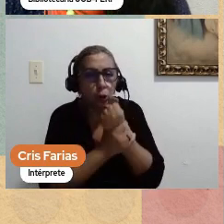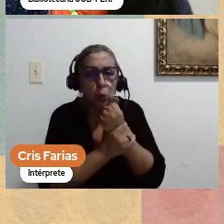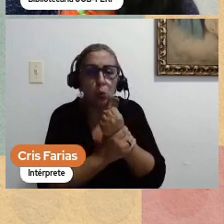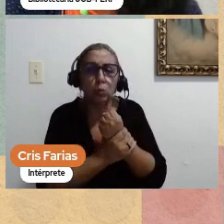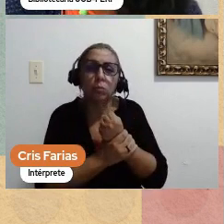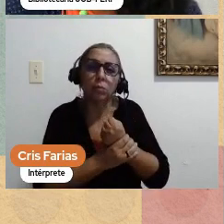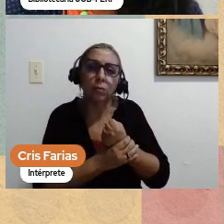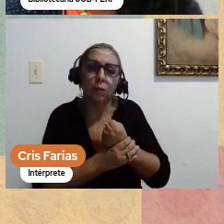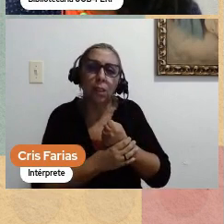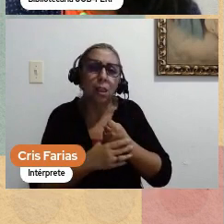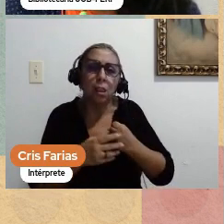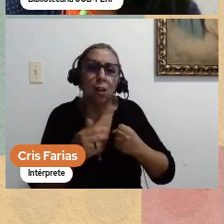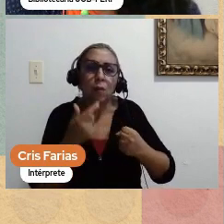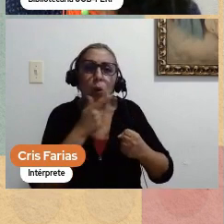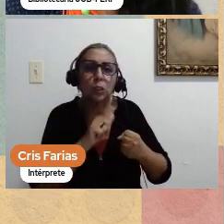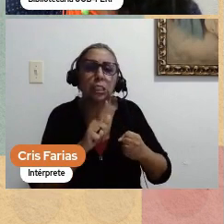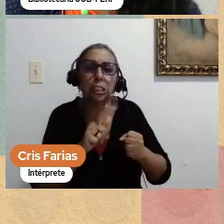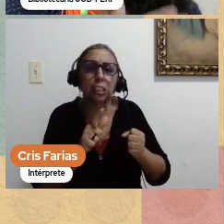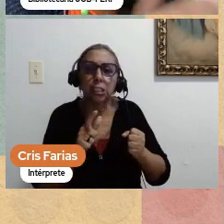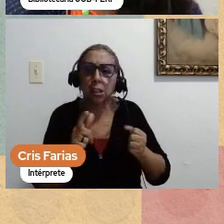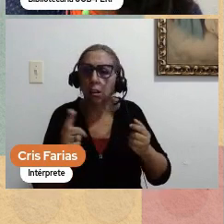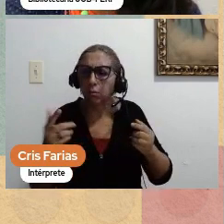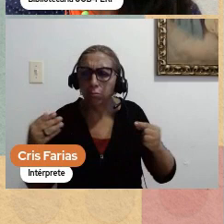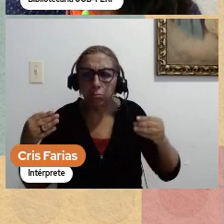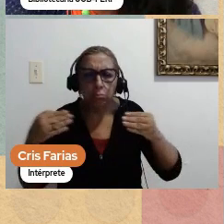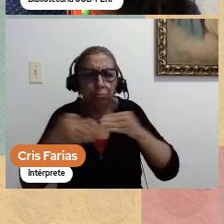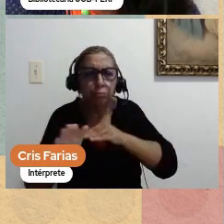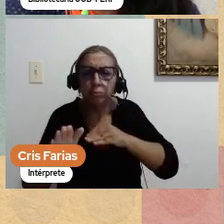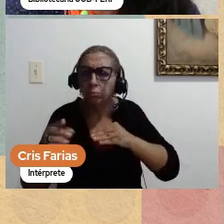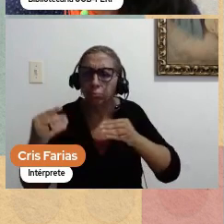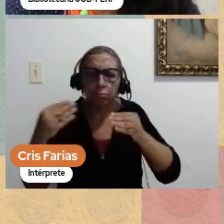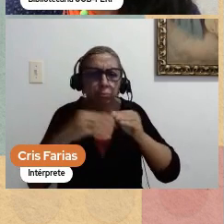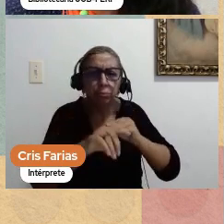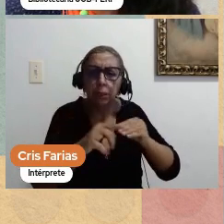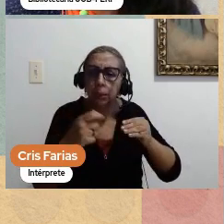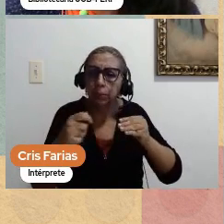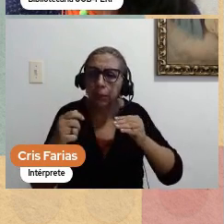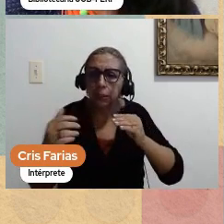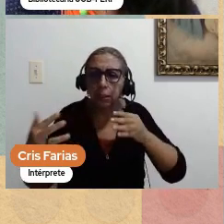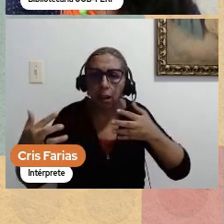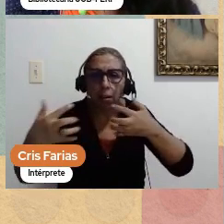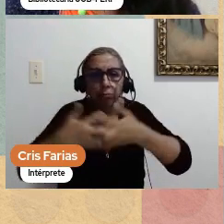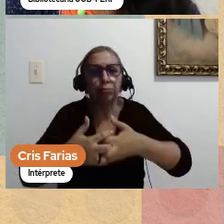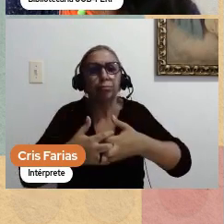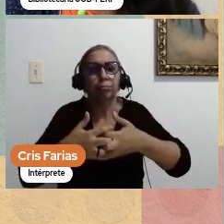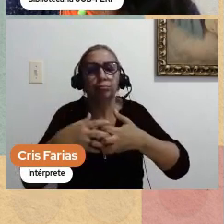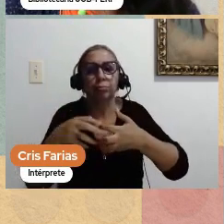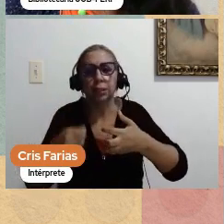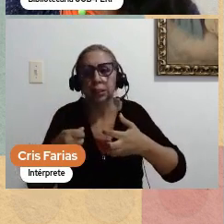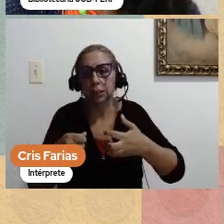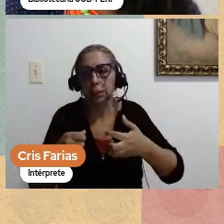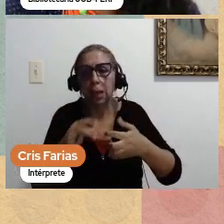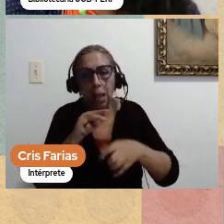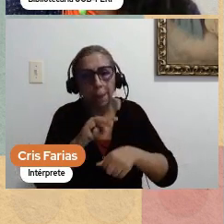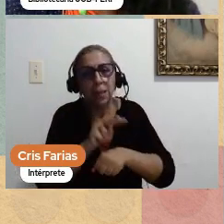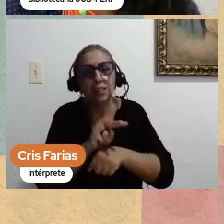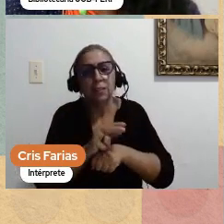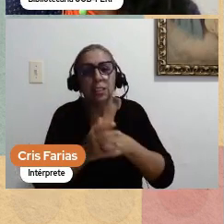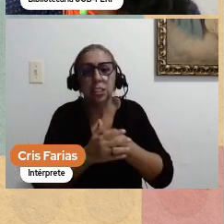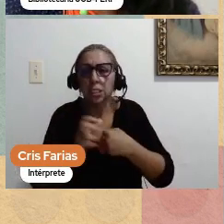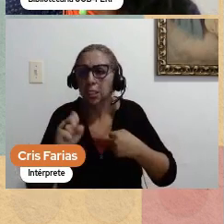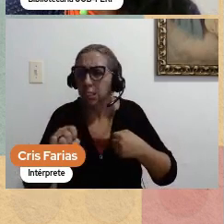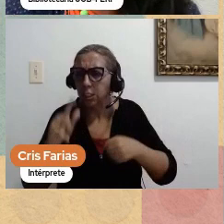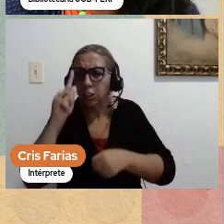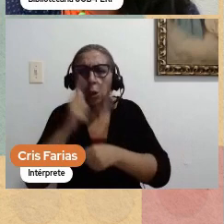então, ele não vai conseguir conversar, ele não vai conseguir chegar lá na preservação digital, porque se não tem